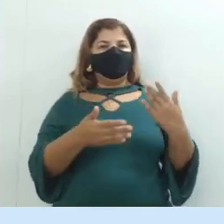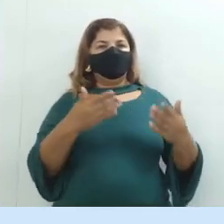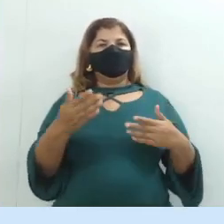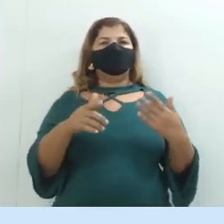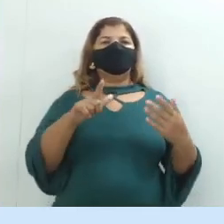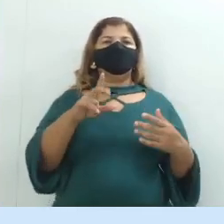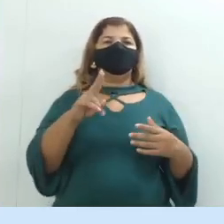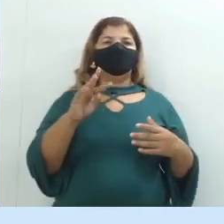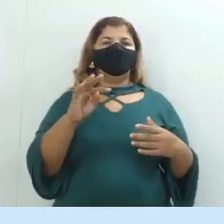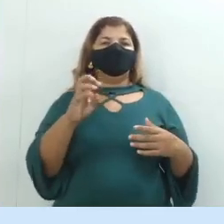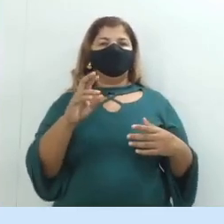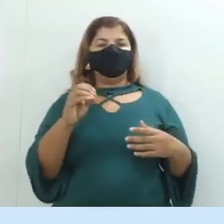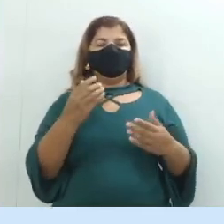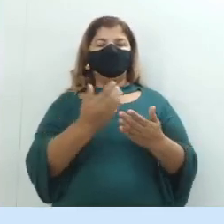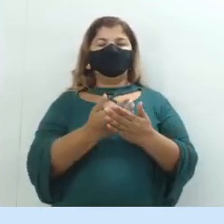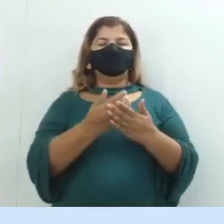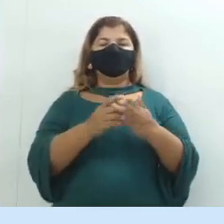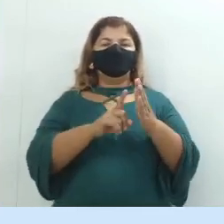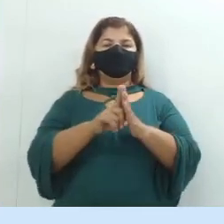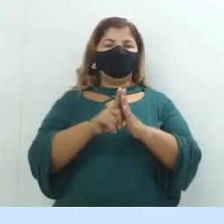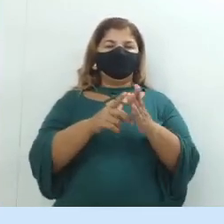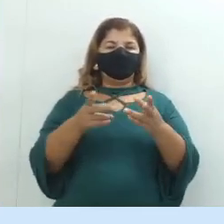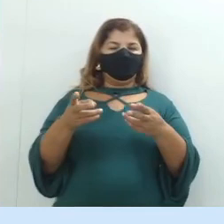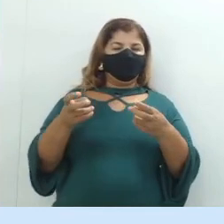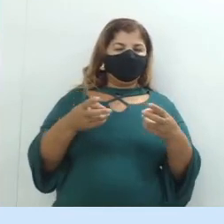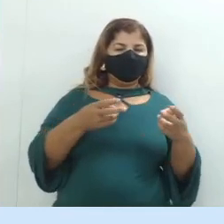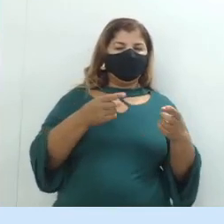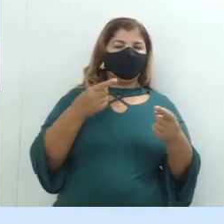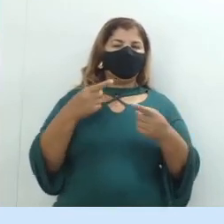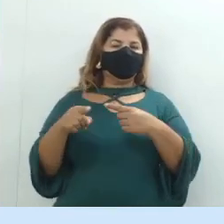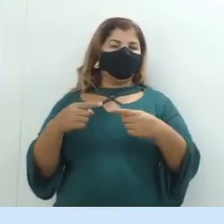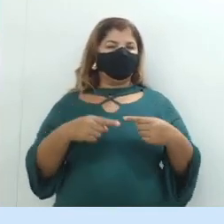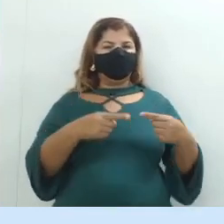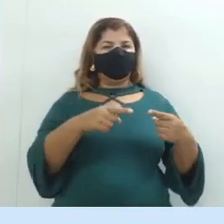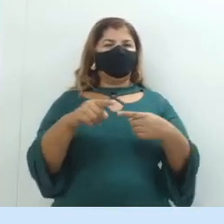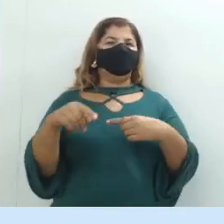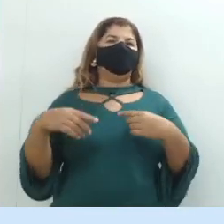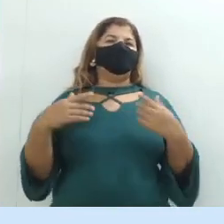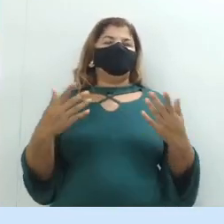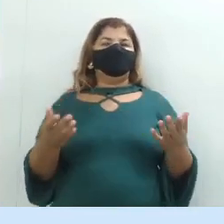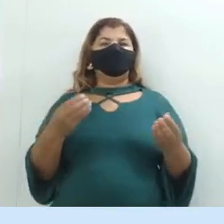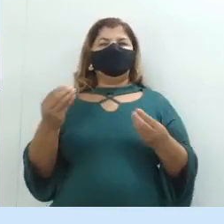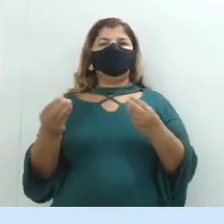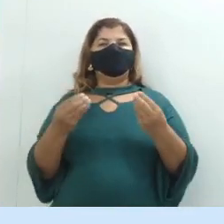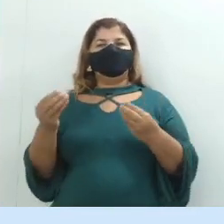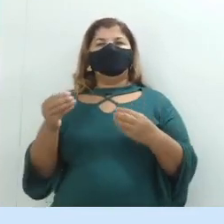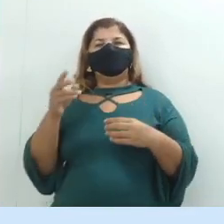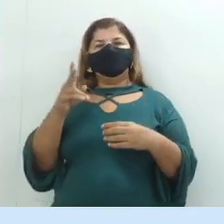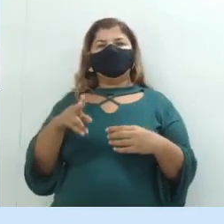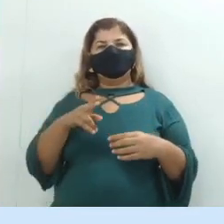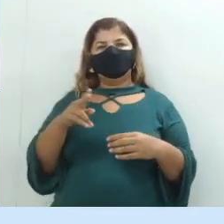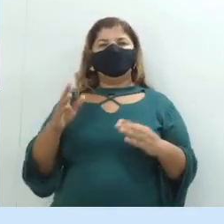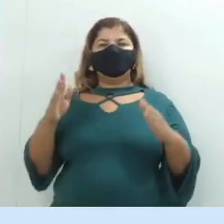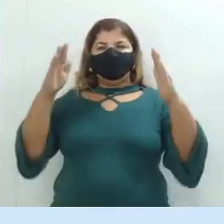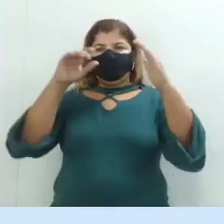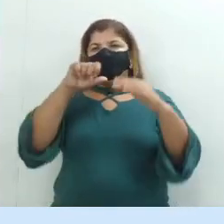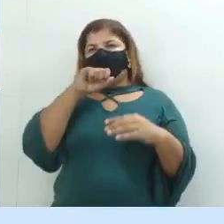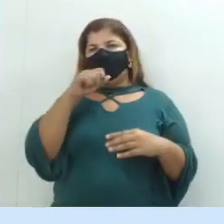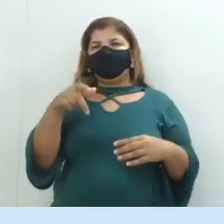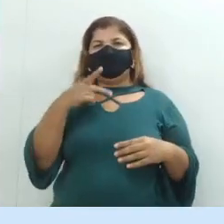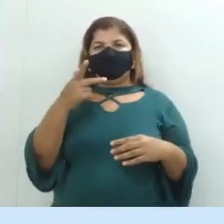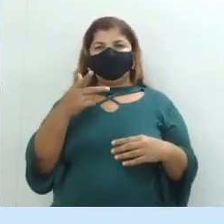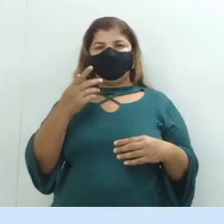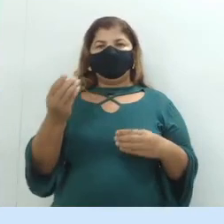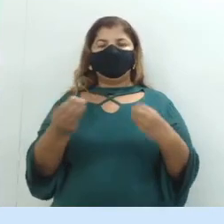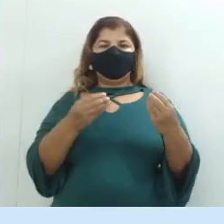estudar isso, viu muita contradição daquilo que estava nos escritos sagrados com aquilo que os papas diziam a se fazer na